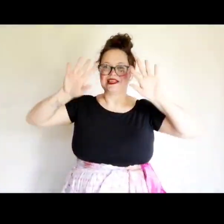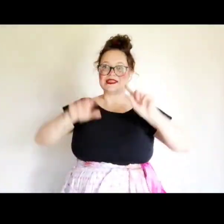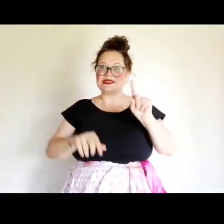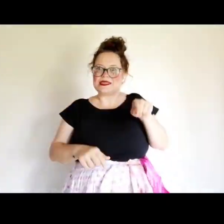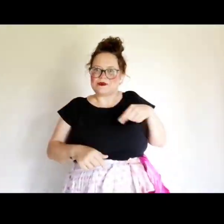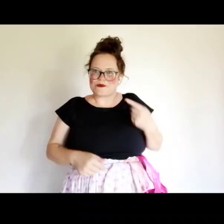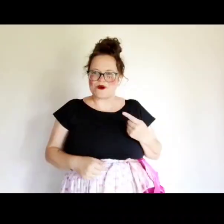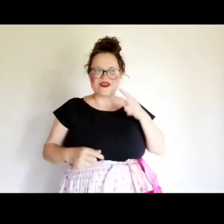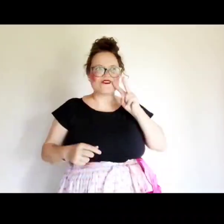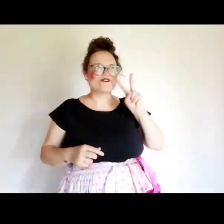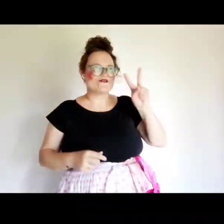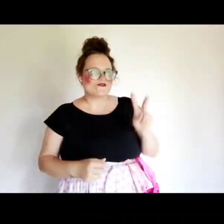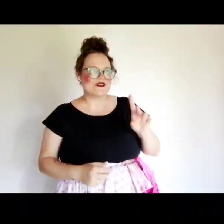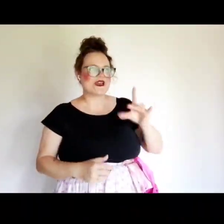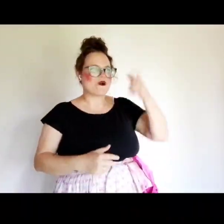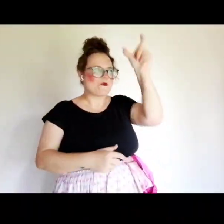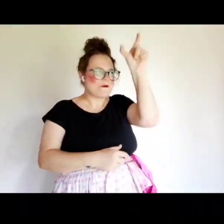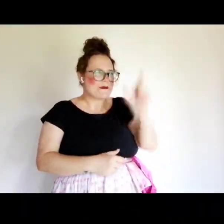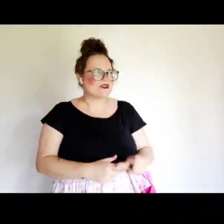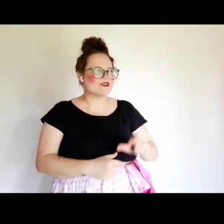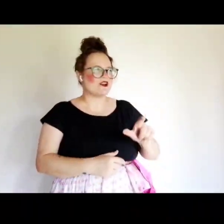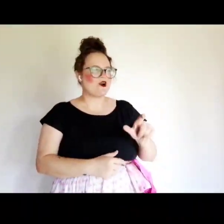me vi de Humilha,